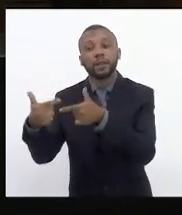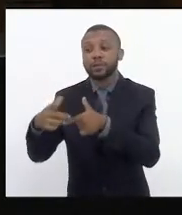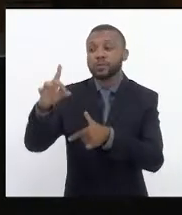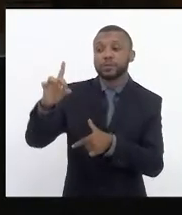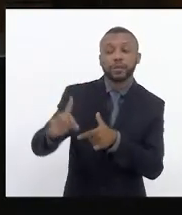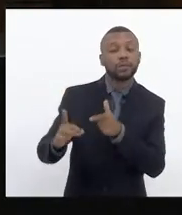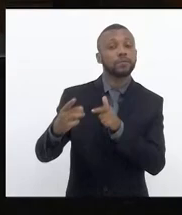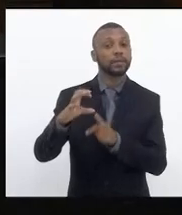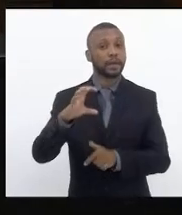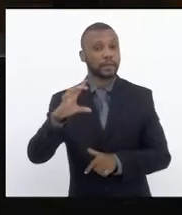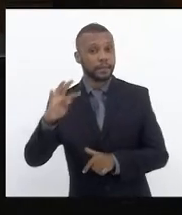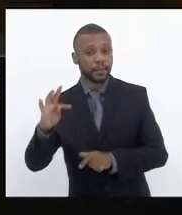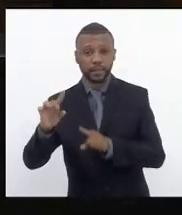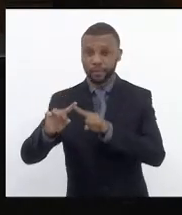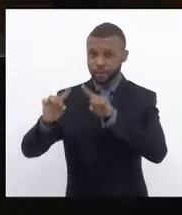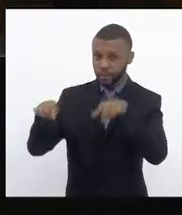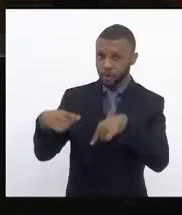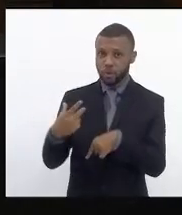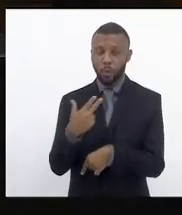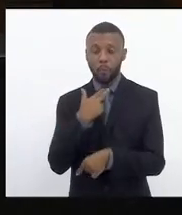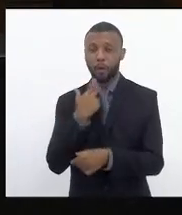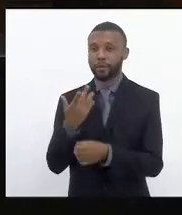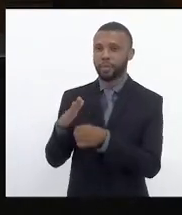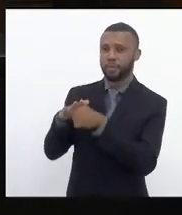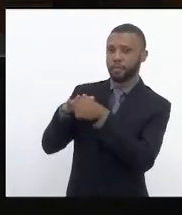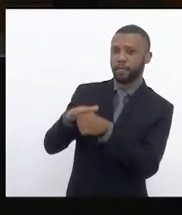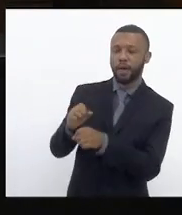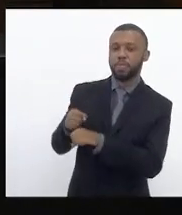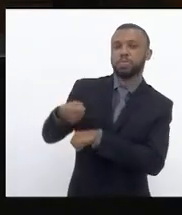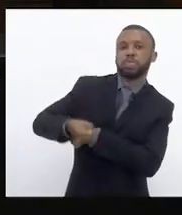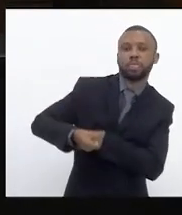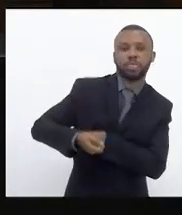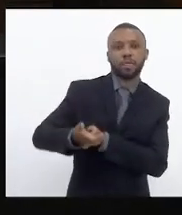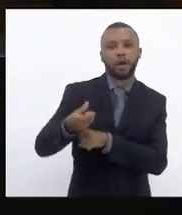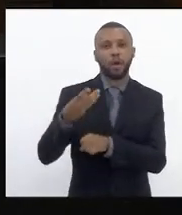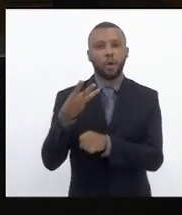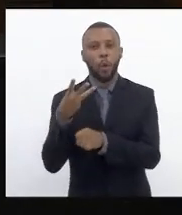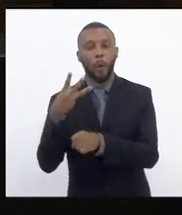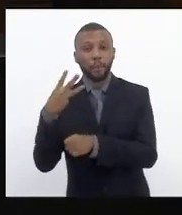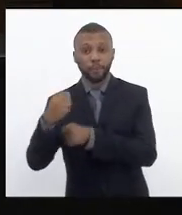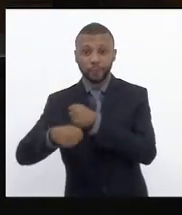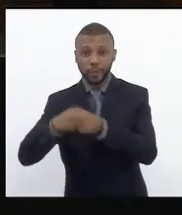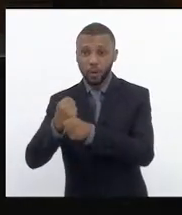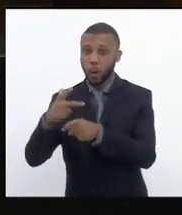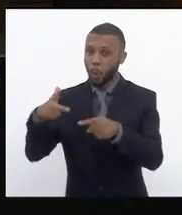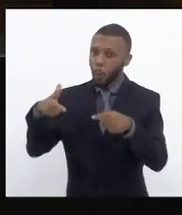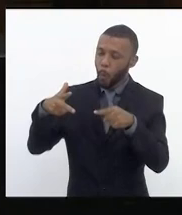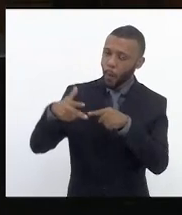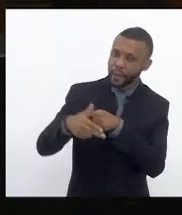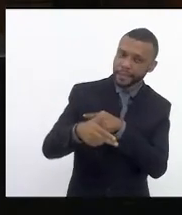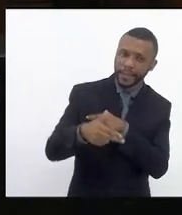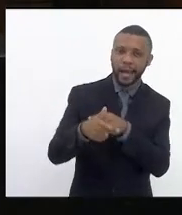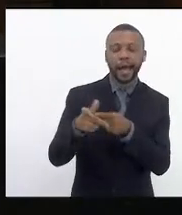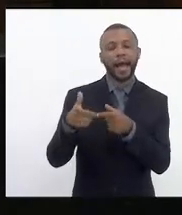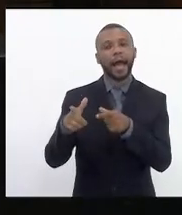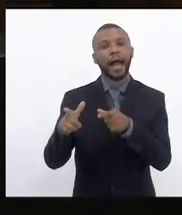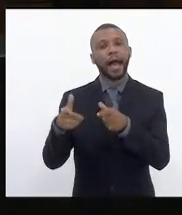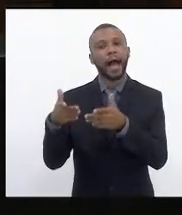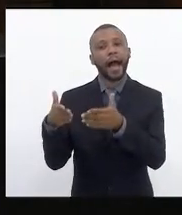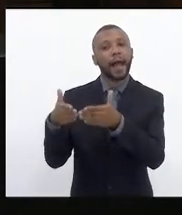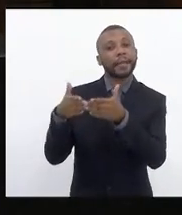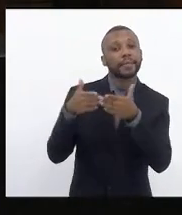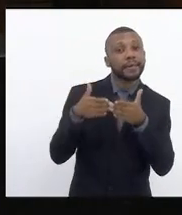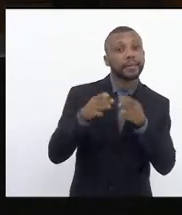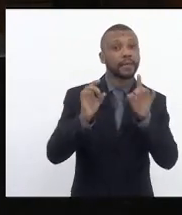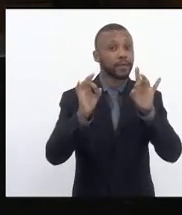não podemos aqui cortar hoje nos triénios cortar a licença especial dos trabalhadores